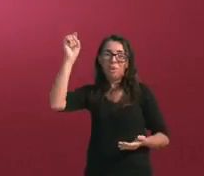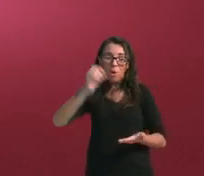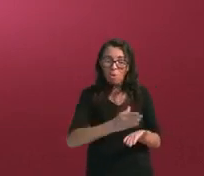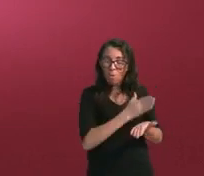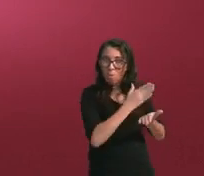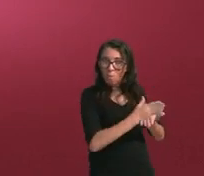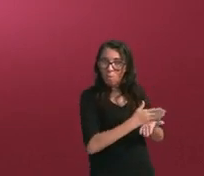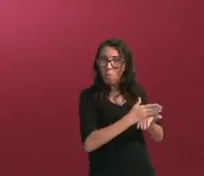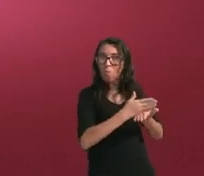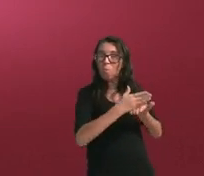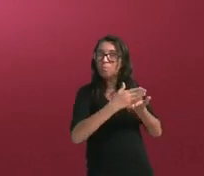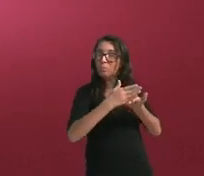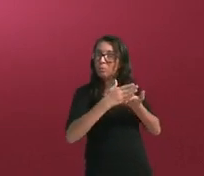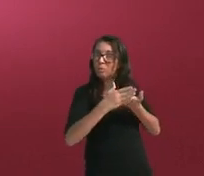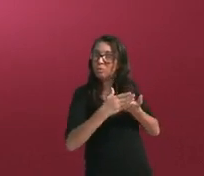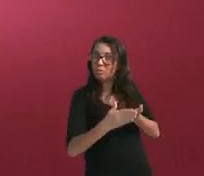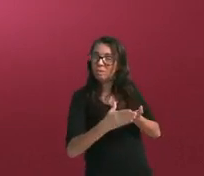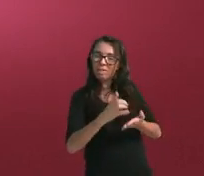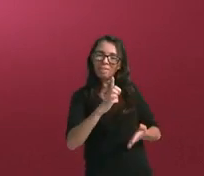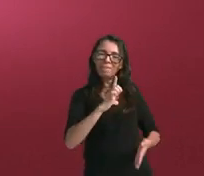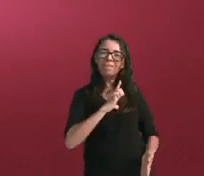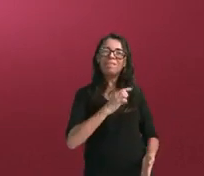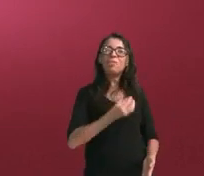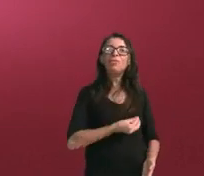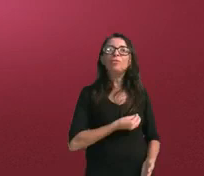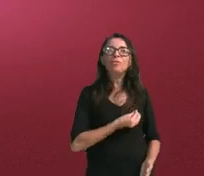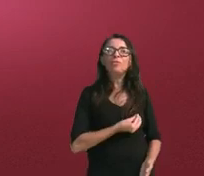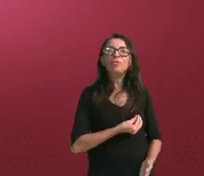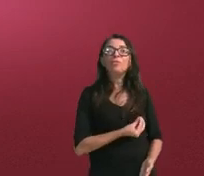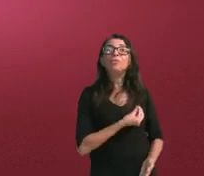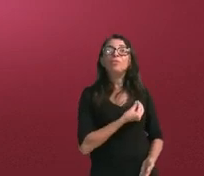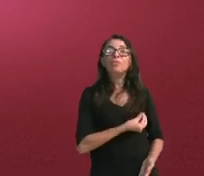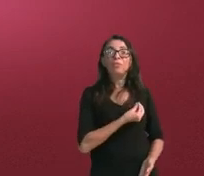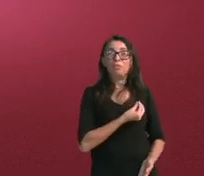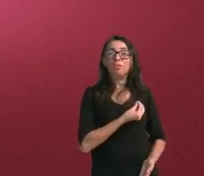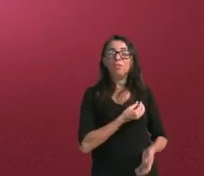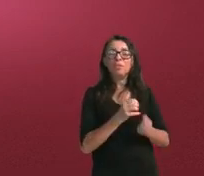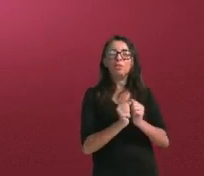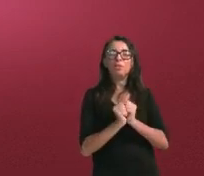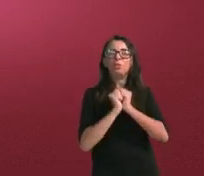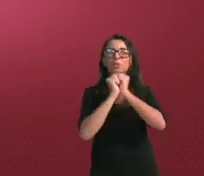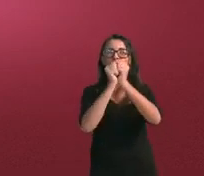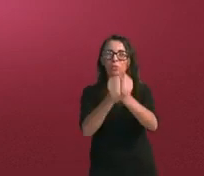ia obedecendo e Deus ia realizando os seus propósitos.